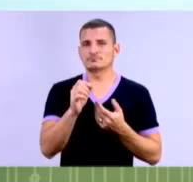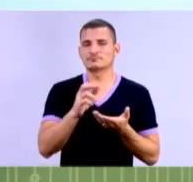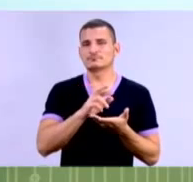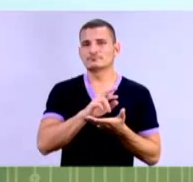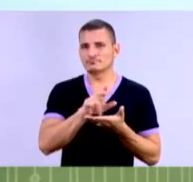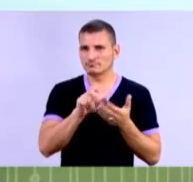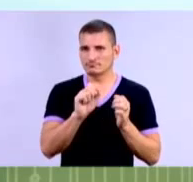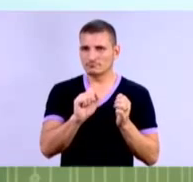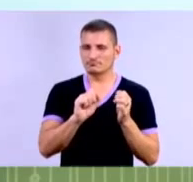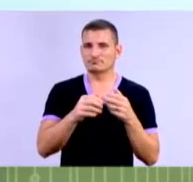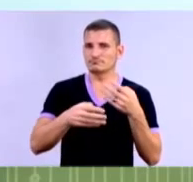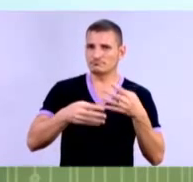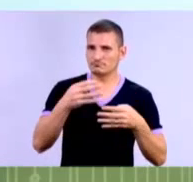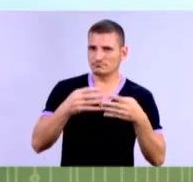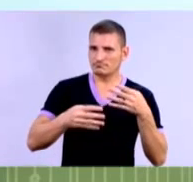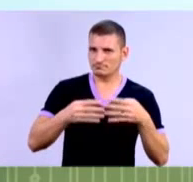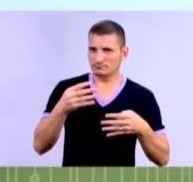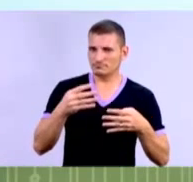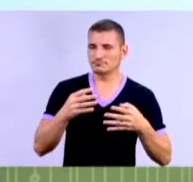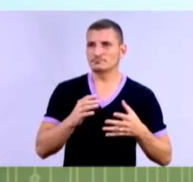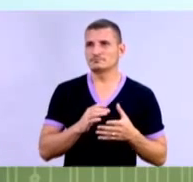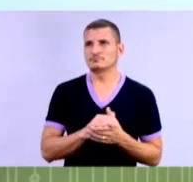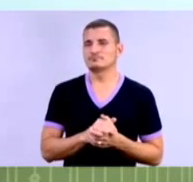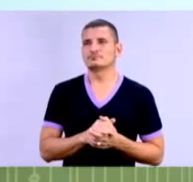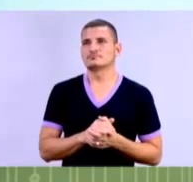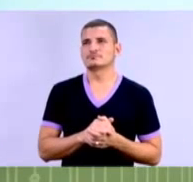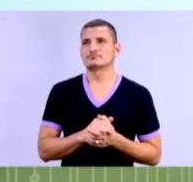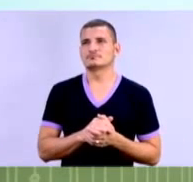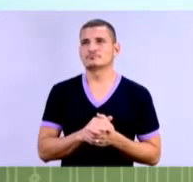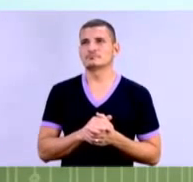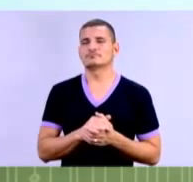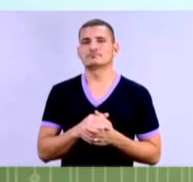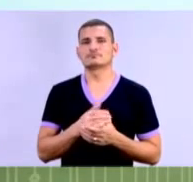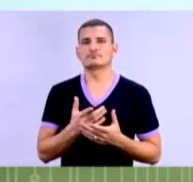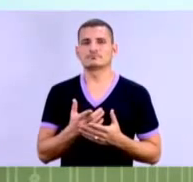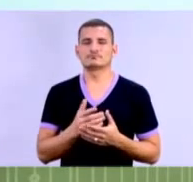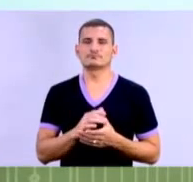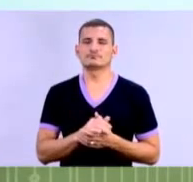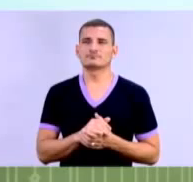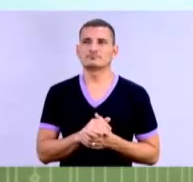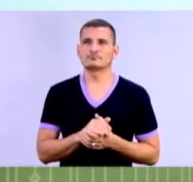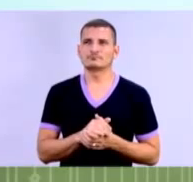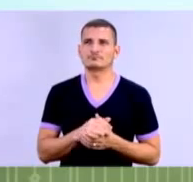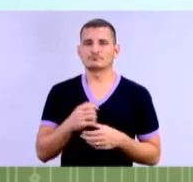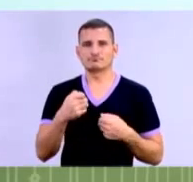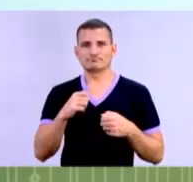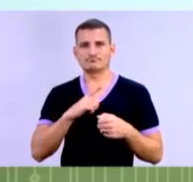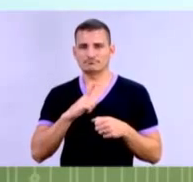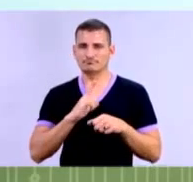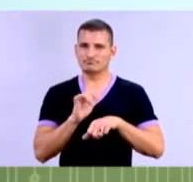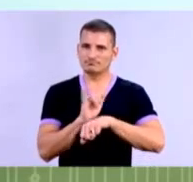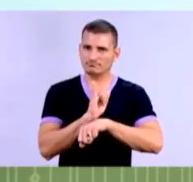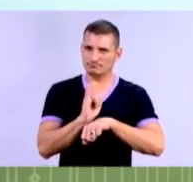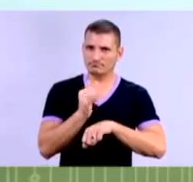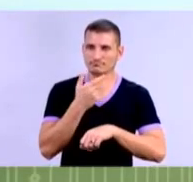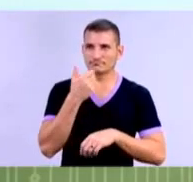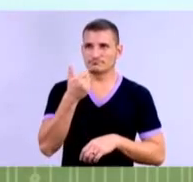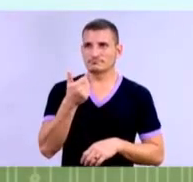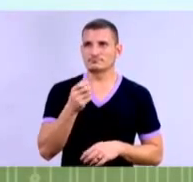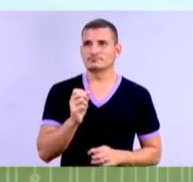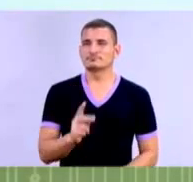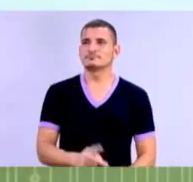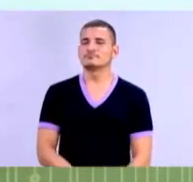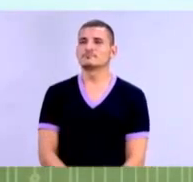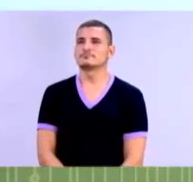interferir, e ainda imaginem só eles sofrerem interferência deles próprios, né? Então tem que ter alguma técnica para melhorar isso, ok?